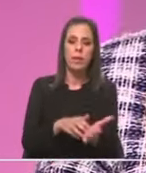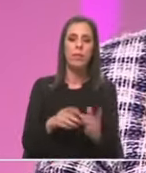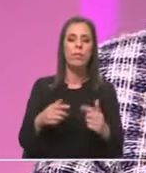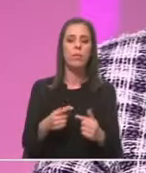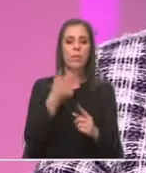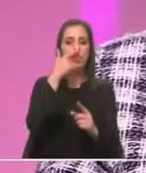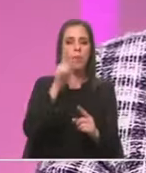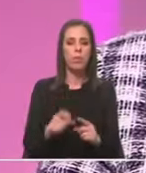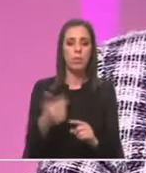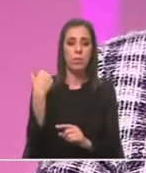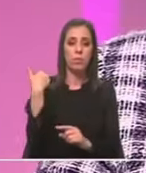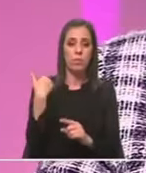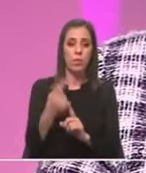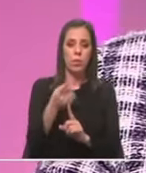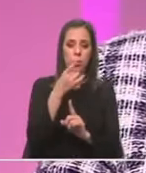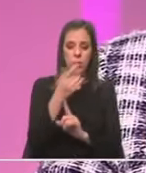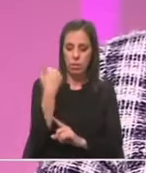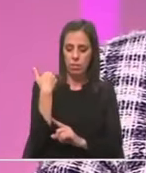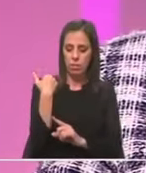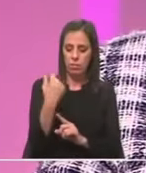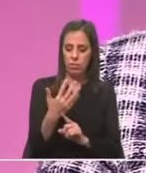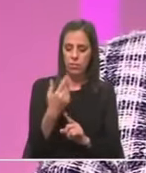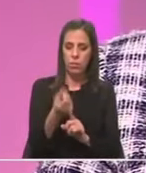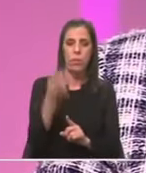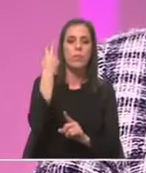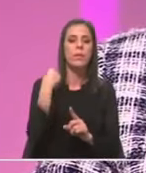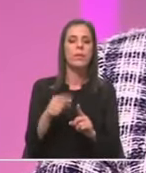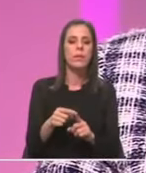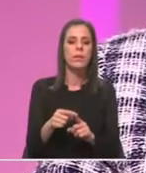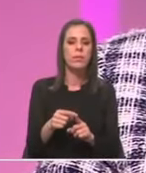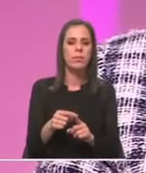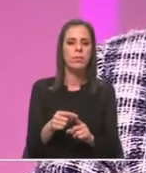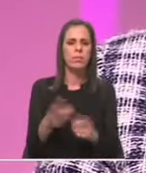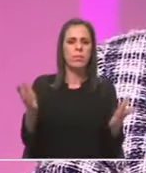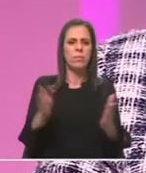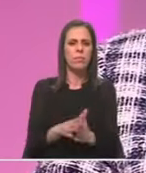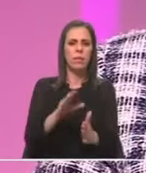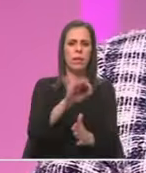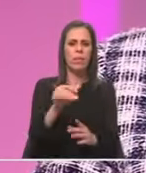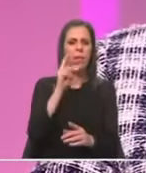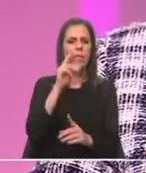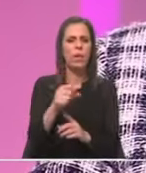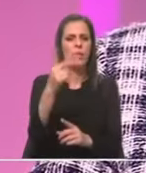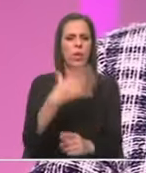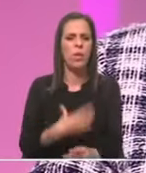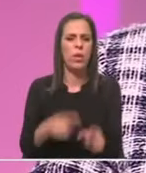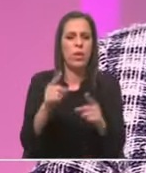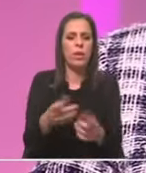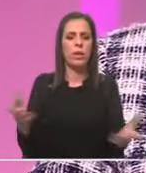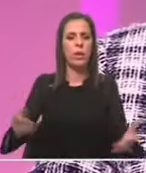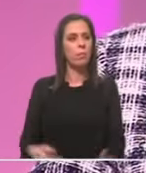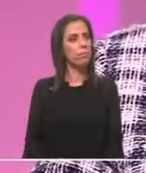houve uma pessoa que me abordou o outro dia o outro dia o ano passado e dis a Paula via na televisão e gosto tanto de